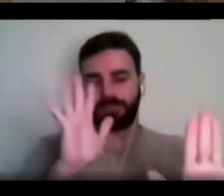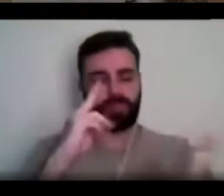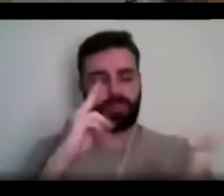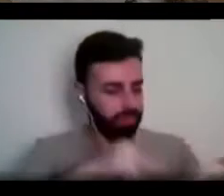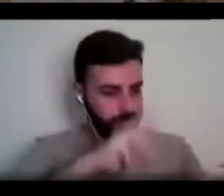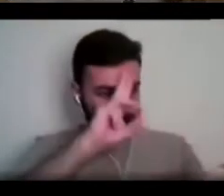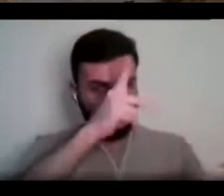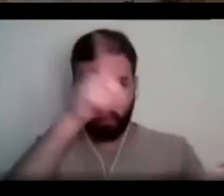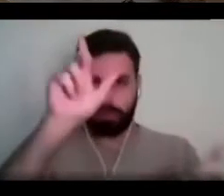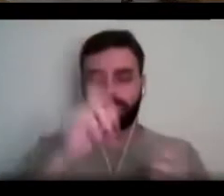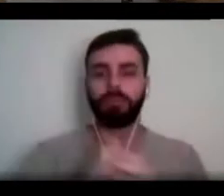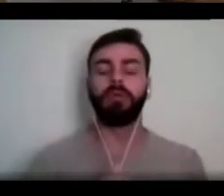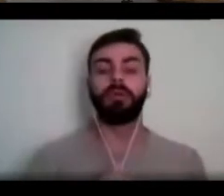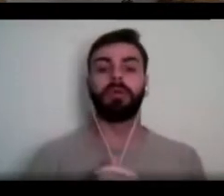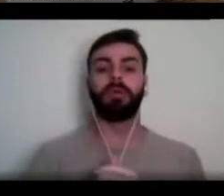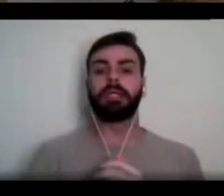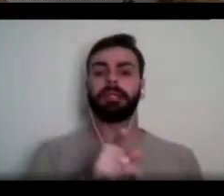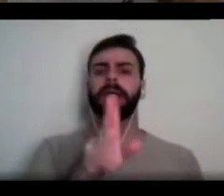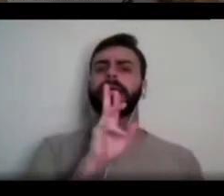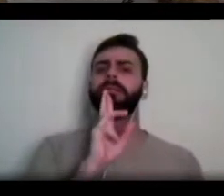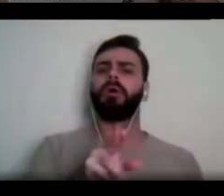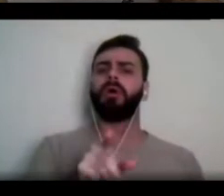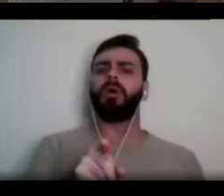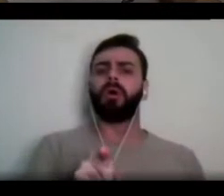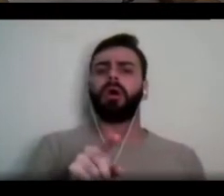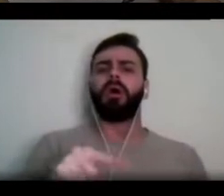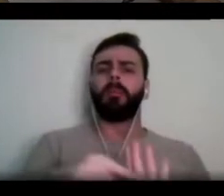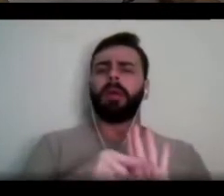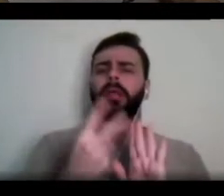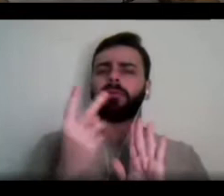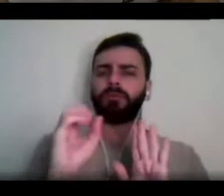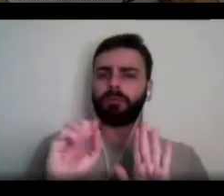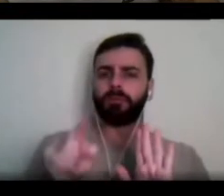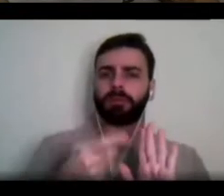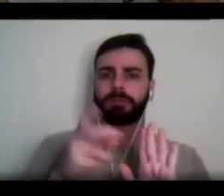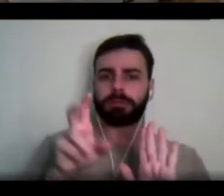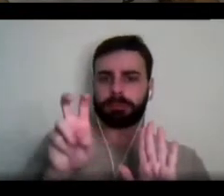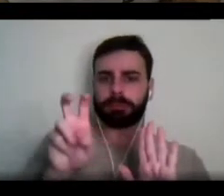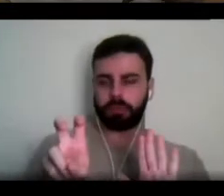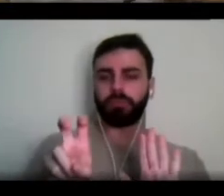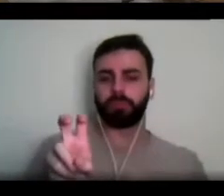Eu tô fazendo... Ah, não, tá errado esse trem. Tô olhando errado. Isso aqui dá